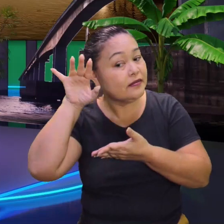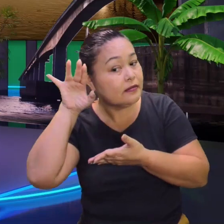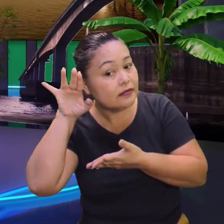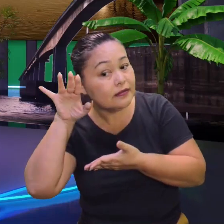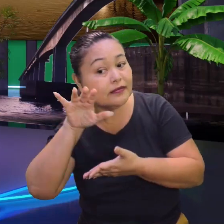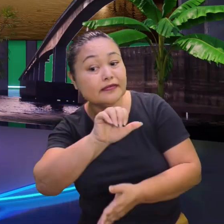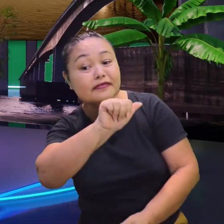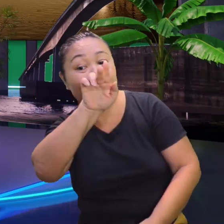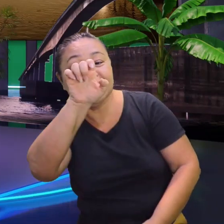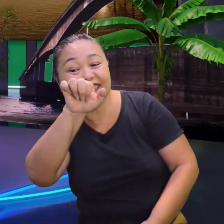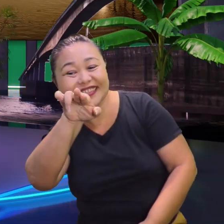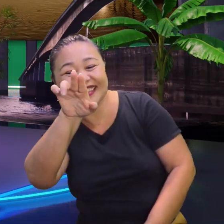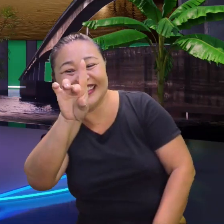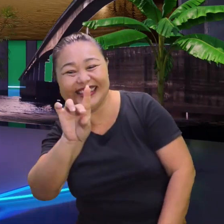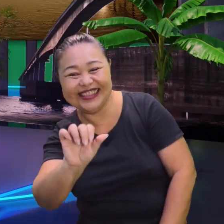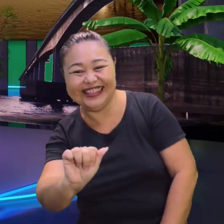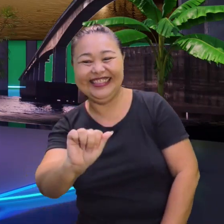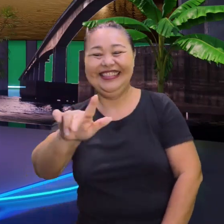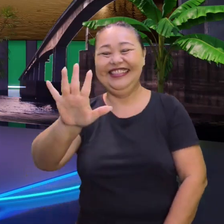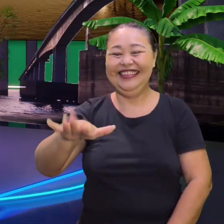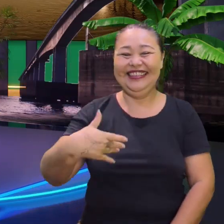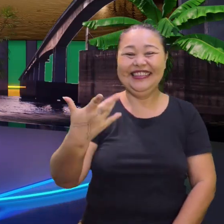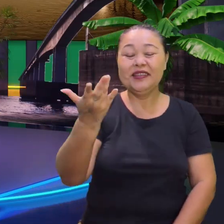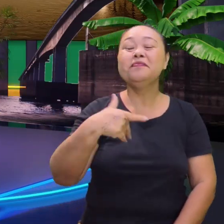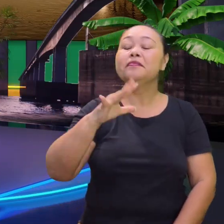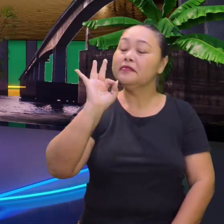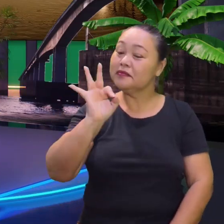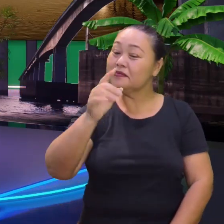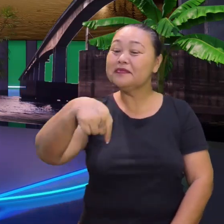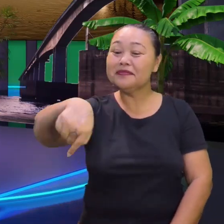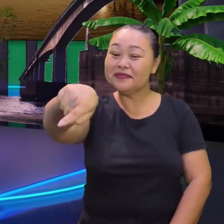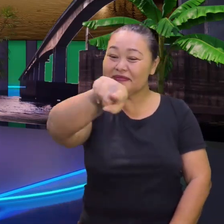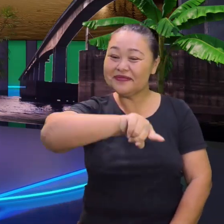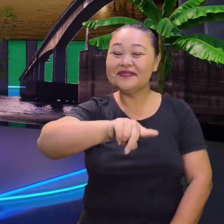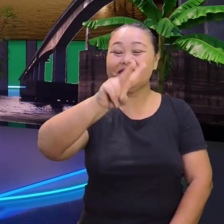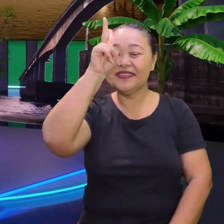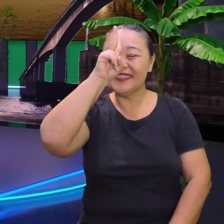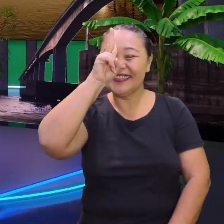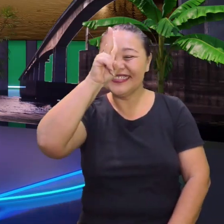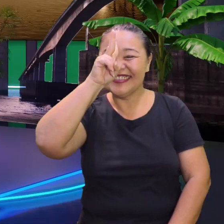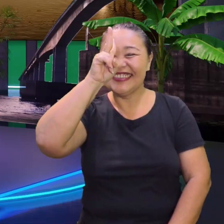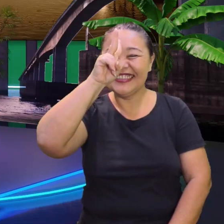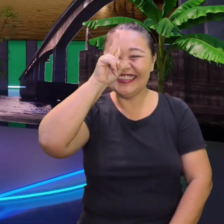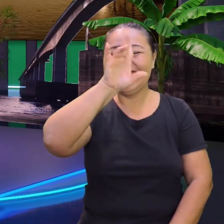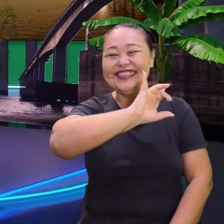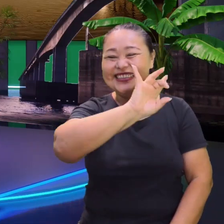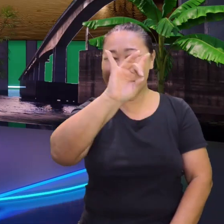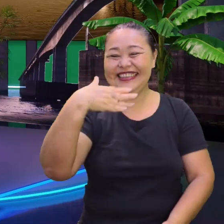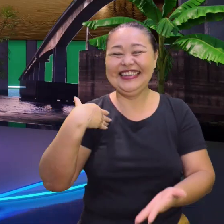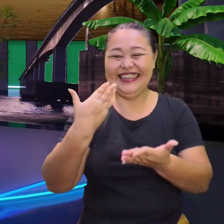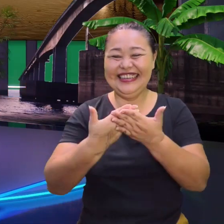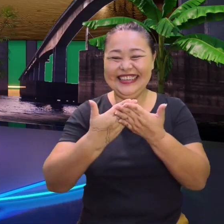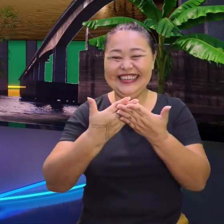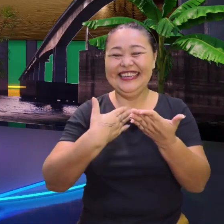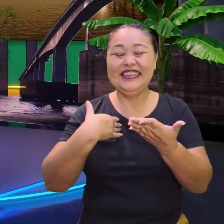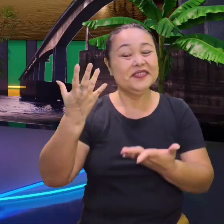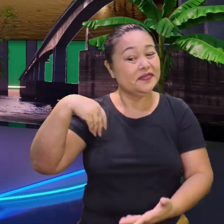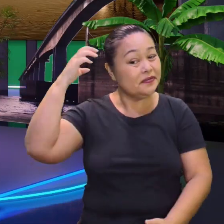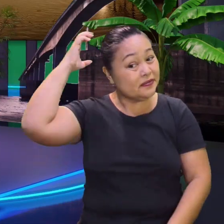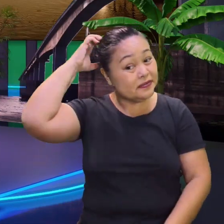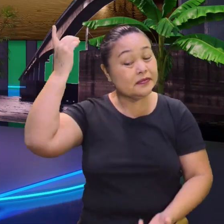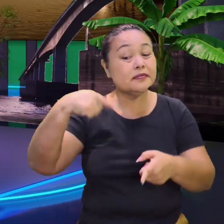vai. Aldelinda. Aldelinda. Eu tenho certeza que vocês lembram aí de cada aula da nossa querida